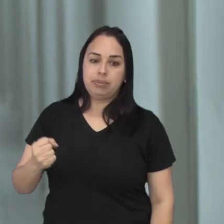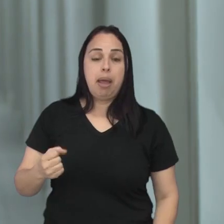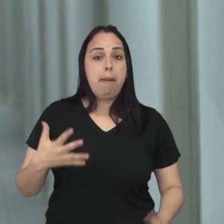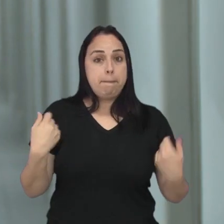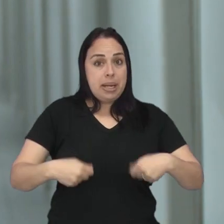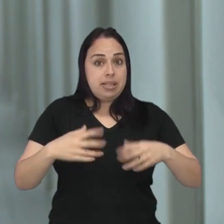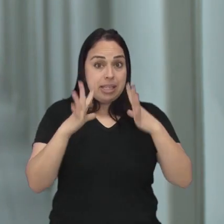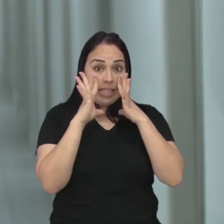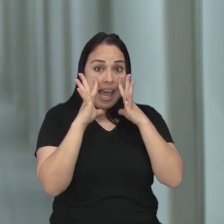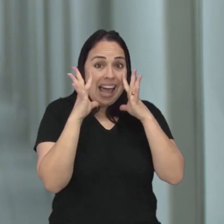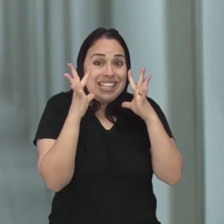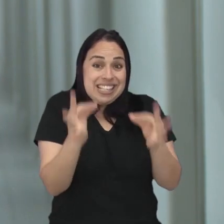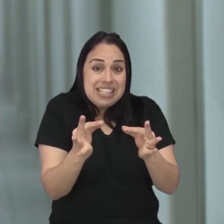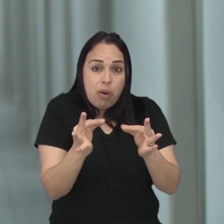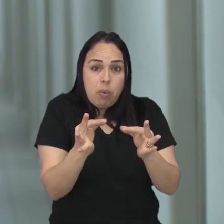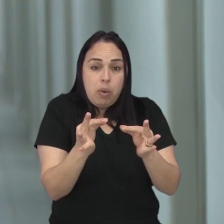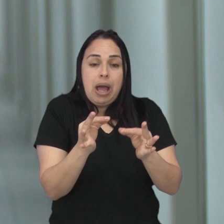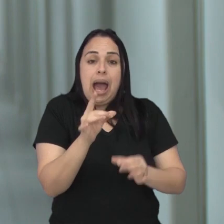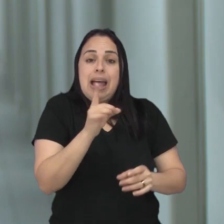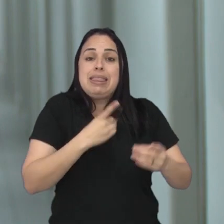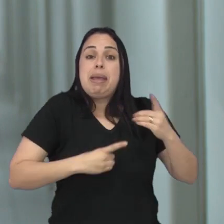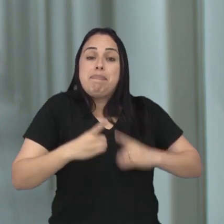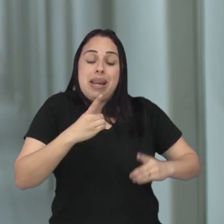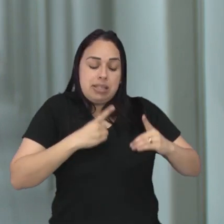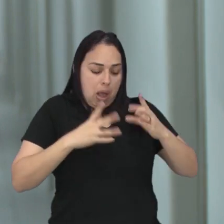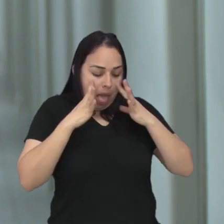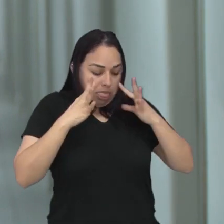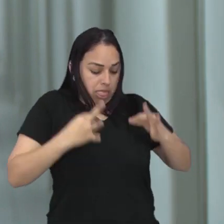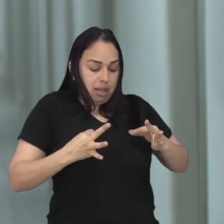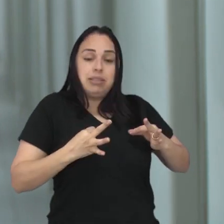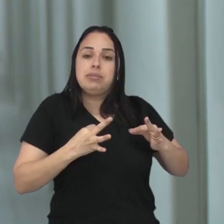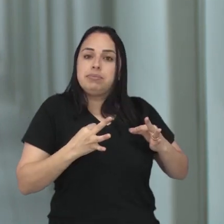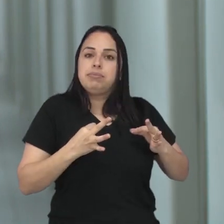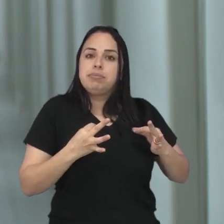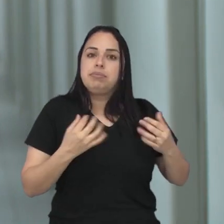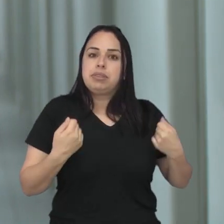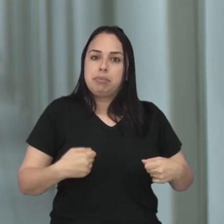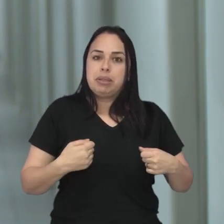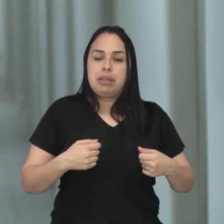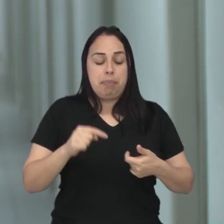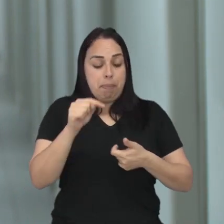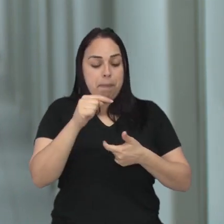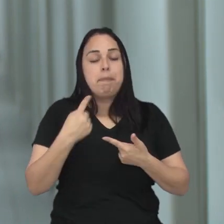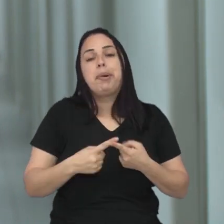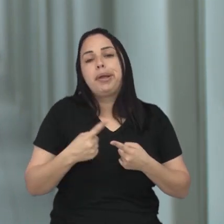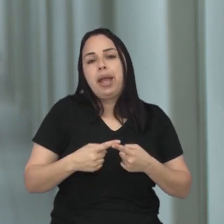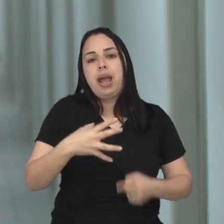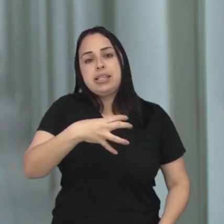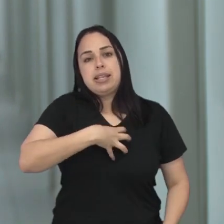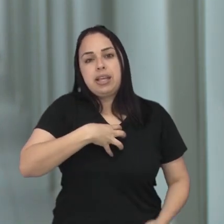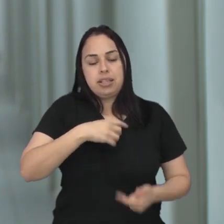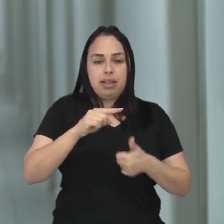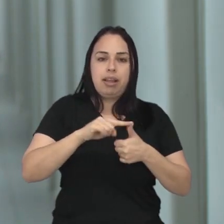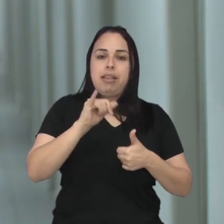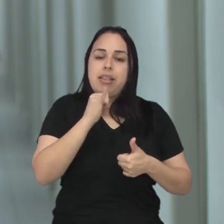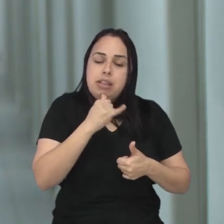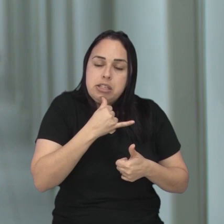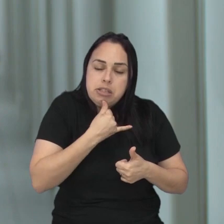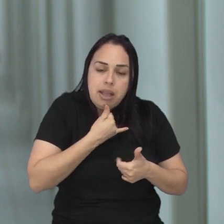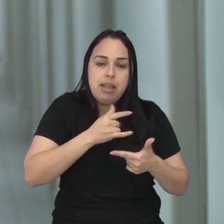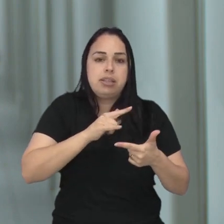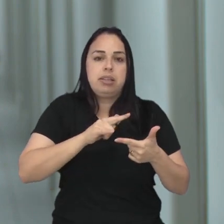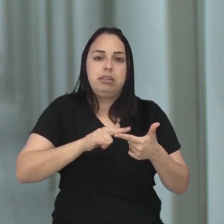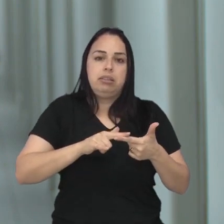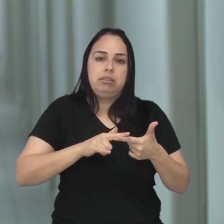ocorrências. Sim, é preciso ficar atento aos sinais da depressão, porque a depressão ela é um sintoma, né? É um conjunto de sintomas, como por